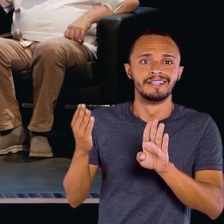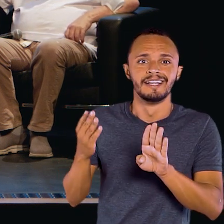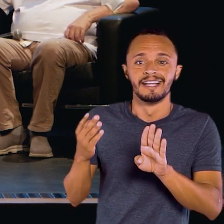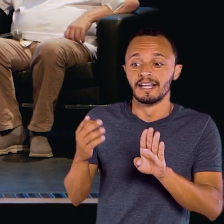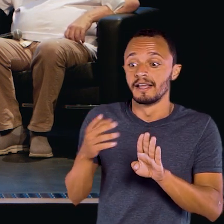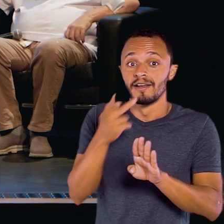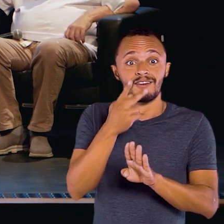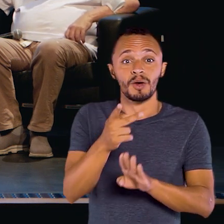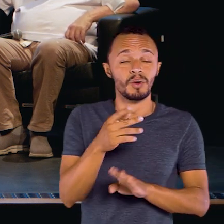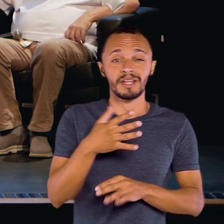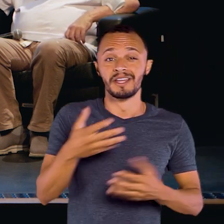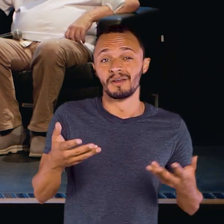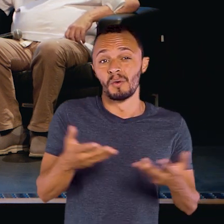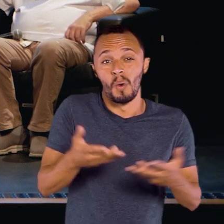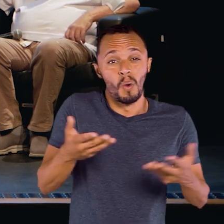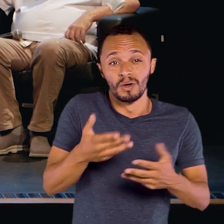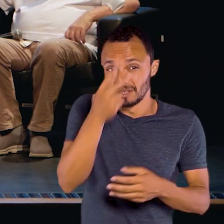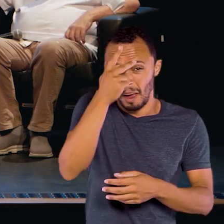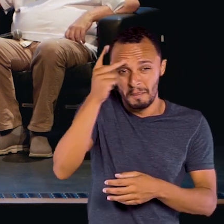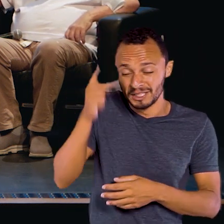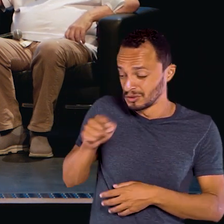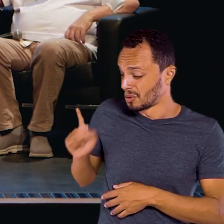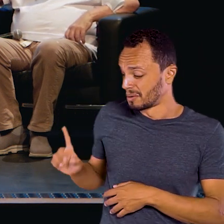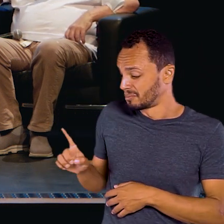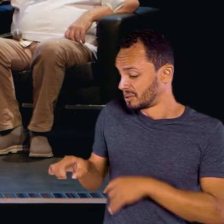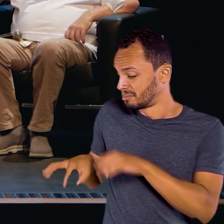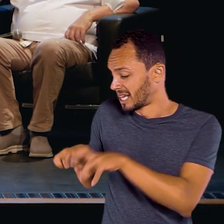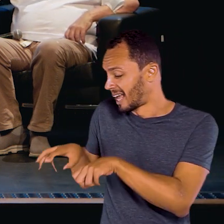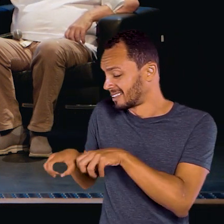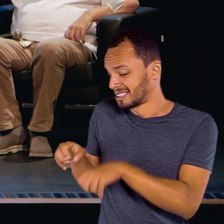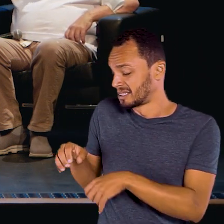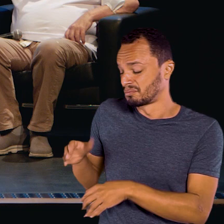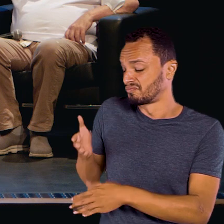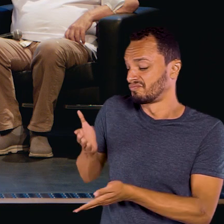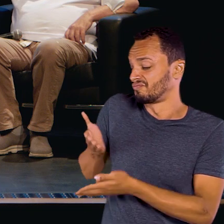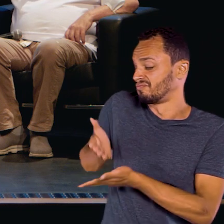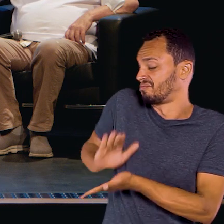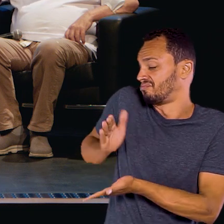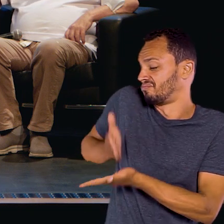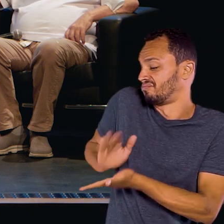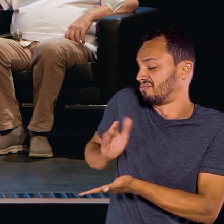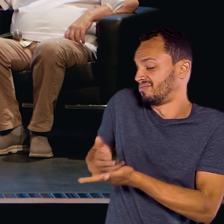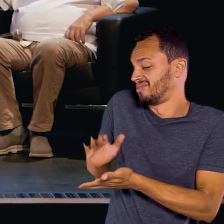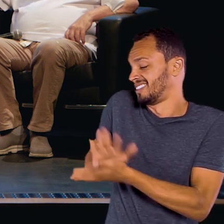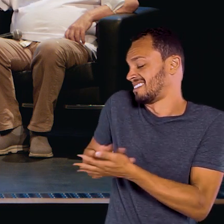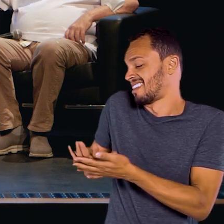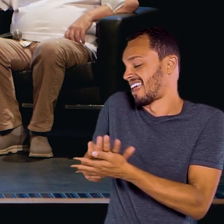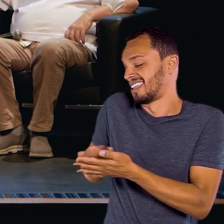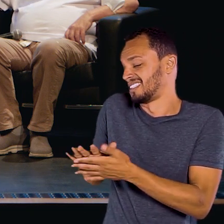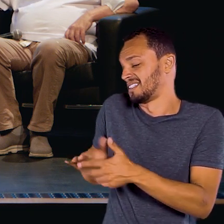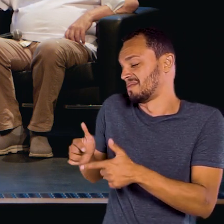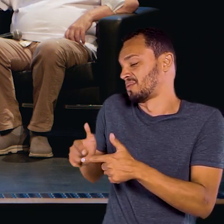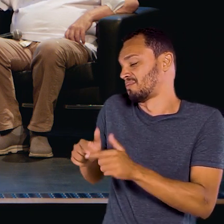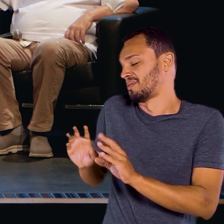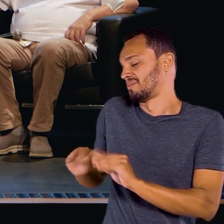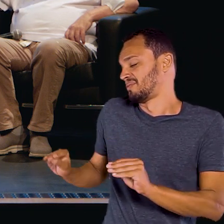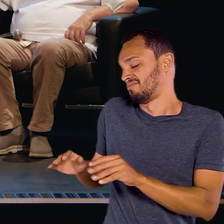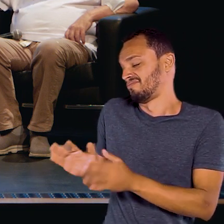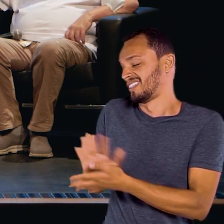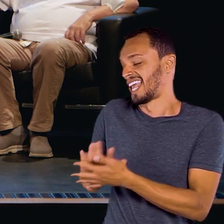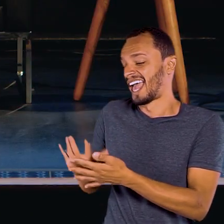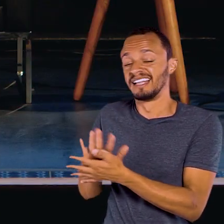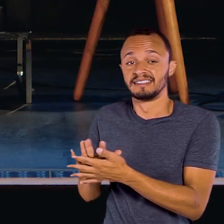ficou meio frustrado com essas coisas em si. E ele retoma isso agora no Avesso da Pele, né? Essas coisas das